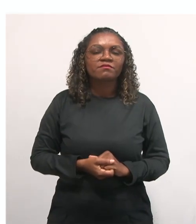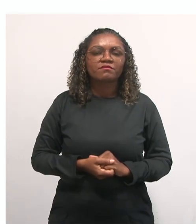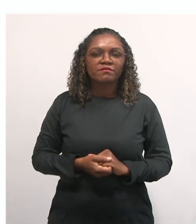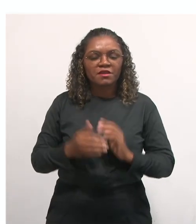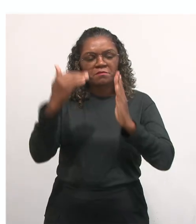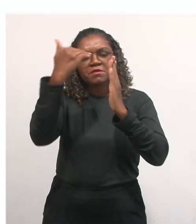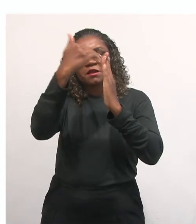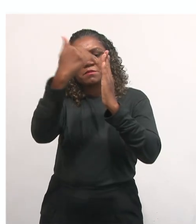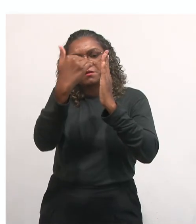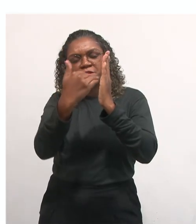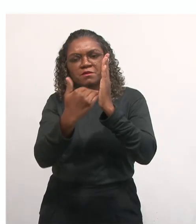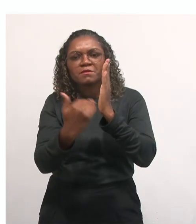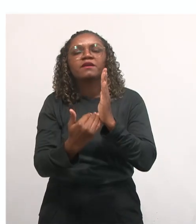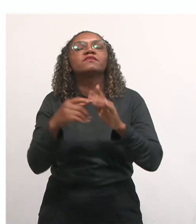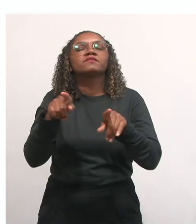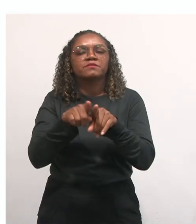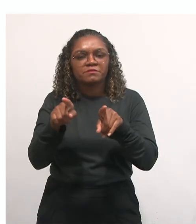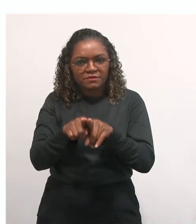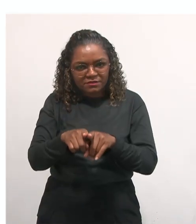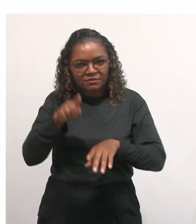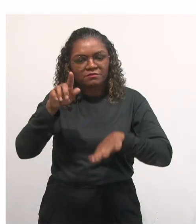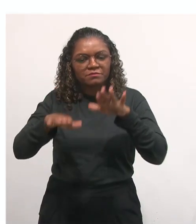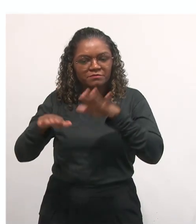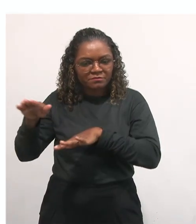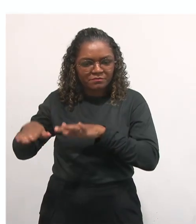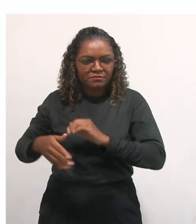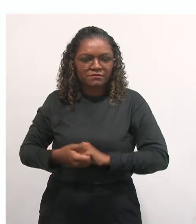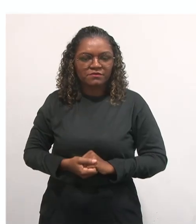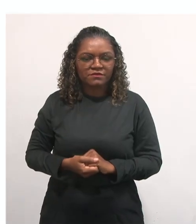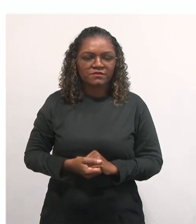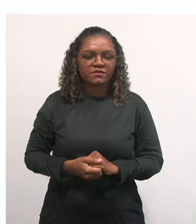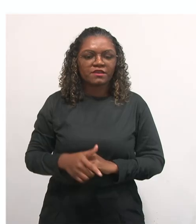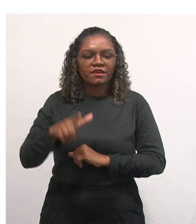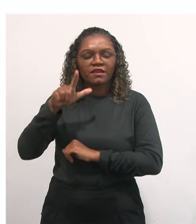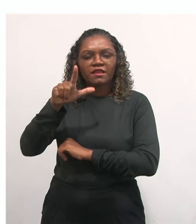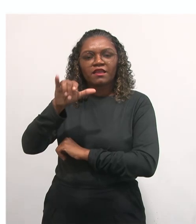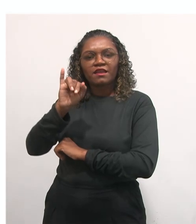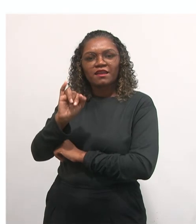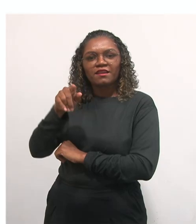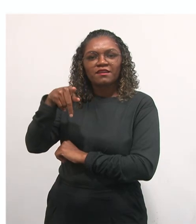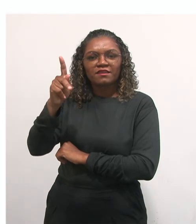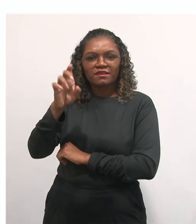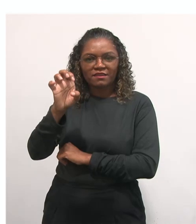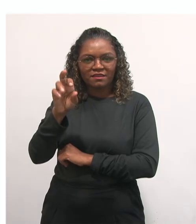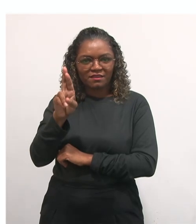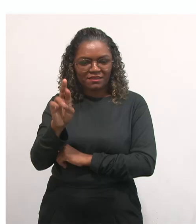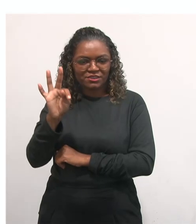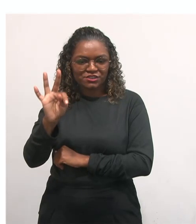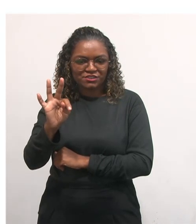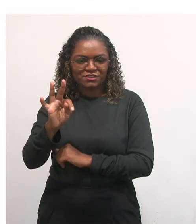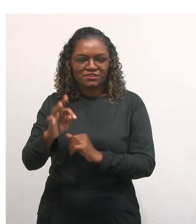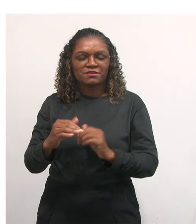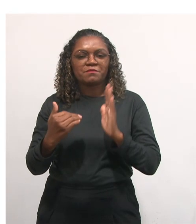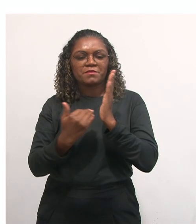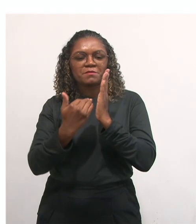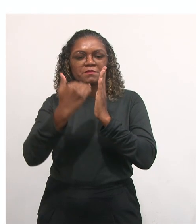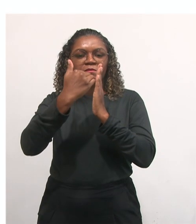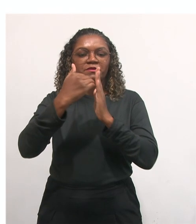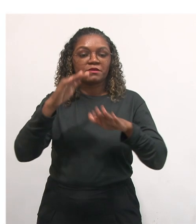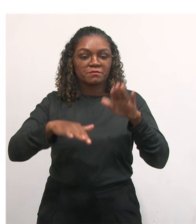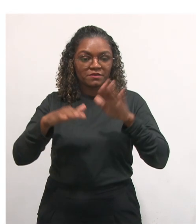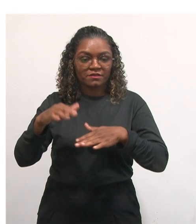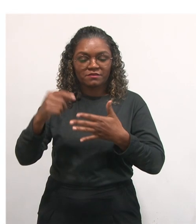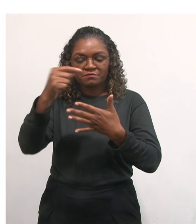escalas. Essas escalas, a gente chama ela de escala Likert, ok? E elas normalmente são de 5 respostas, assim,